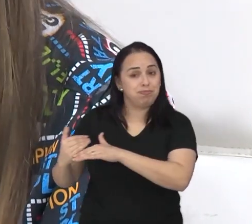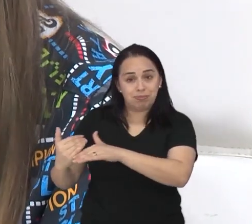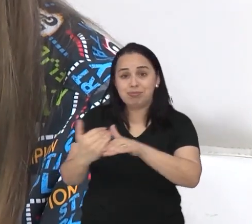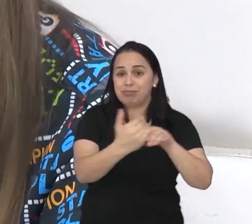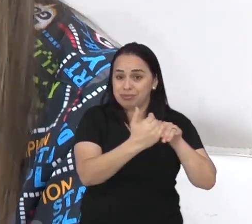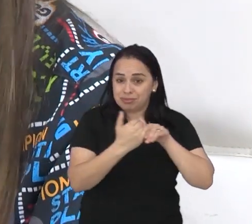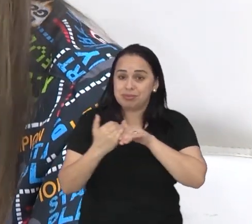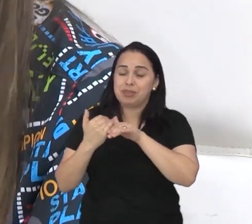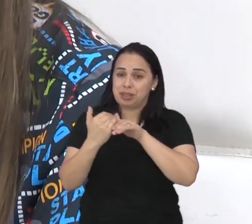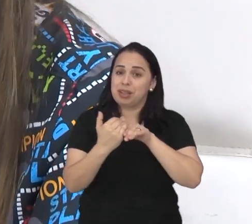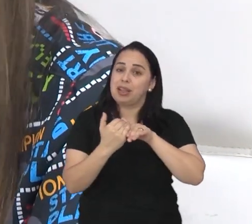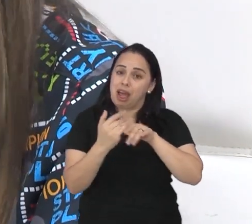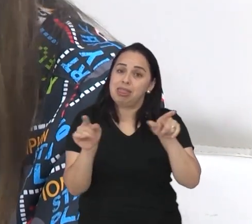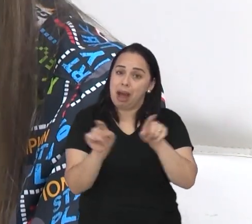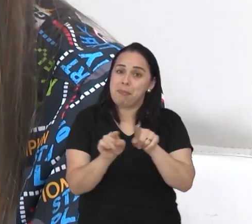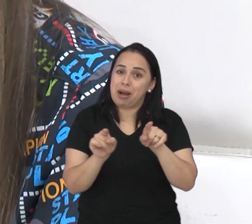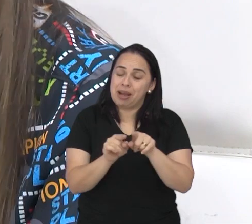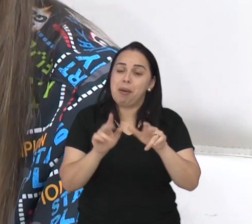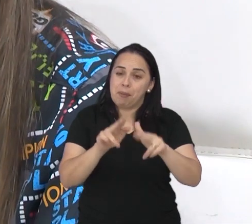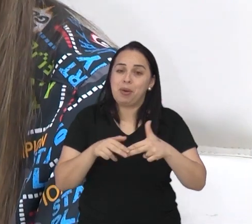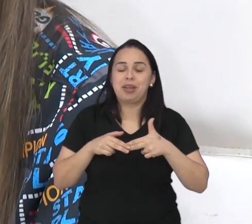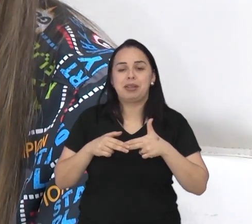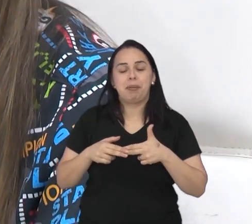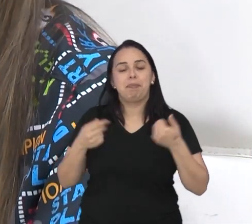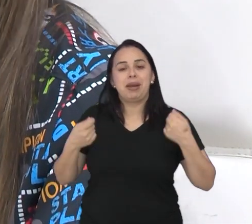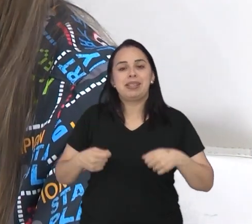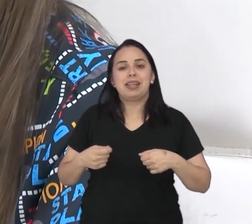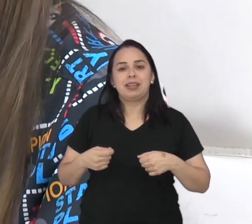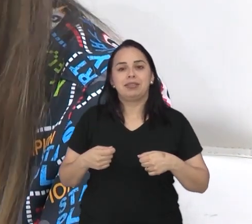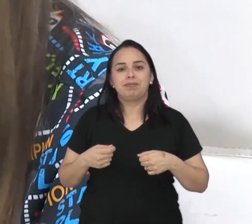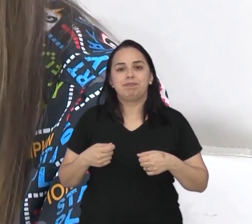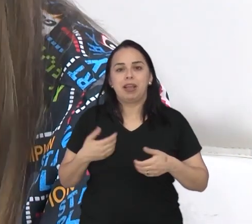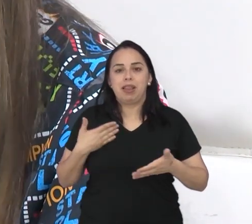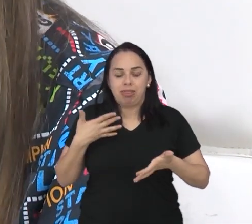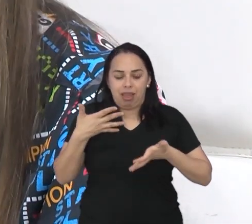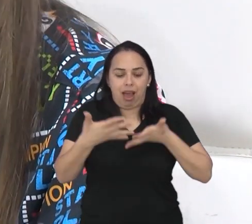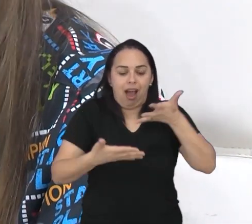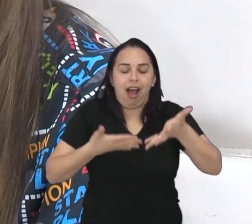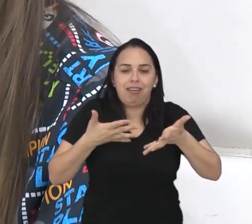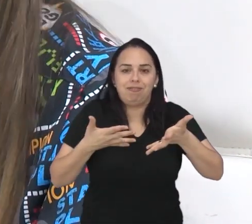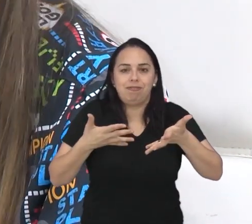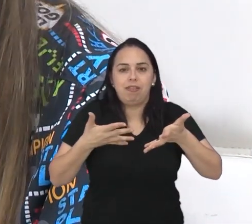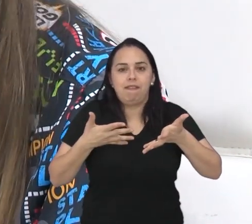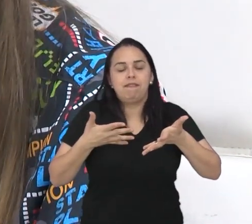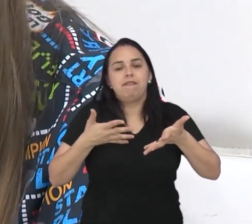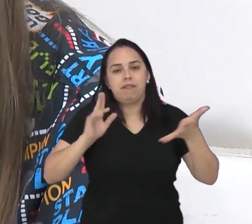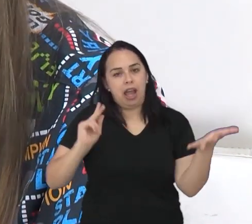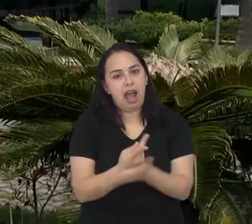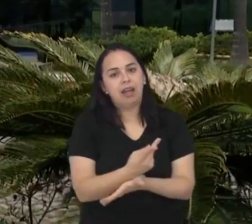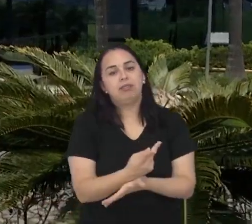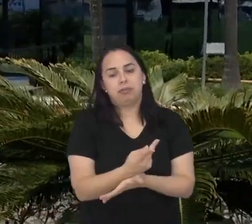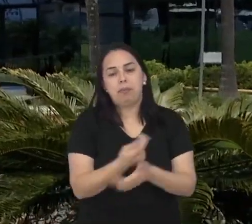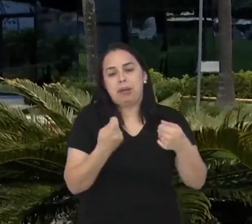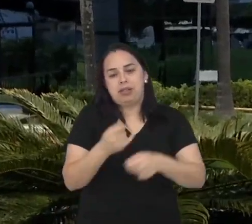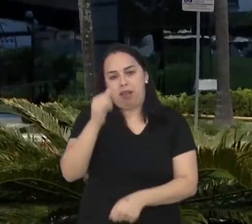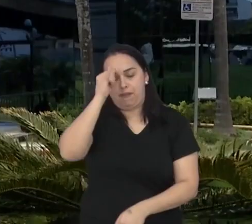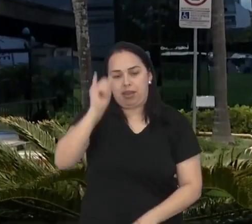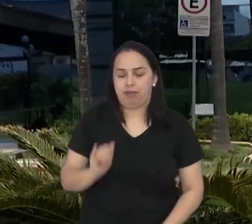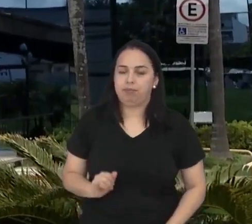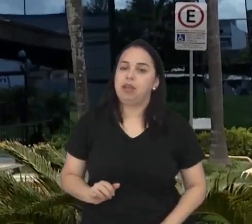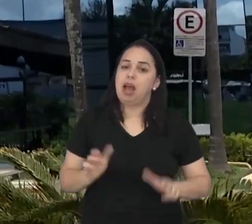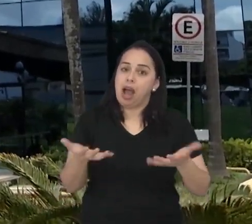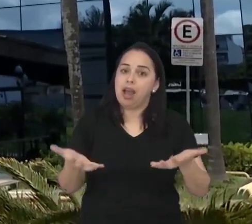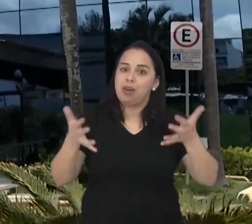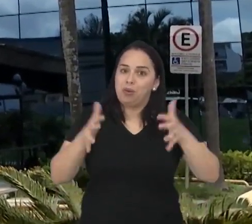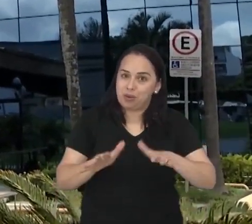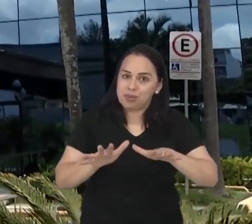como nós também somos. Então, nós precisamos prestar bastante atenção nesse tipo de nomenclatura. E a inclusão também